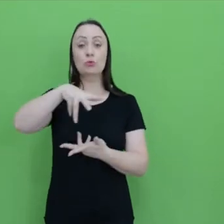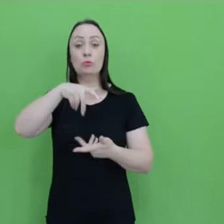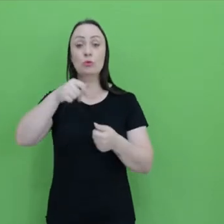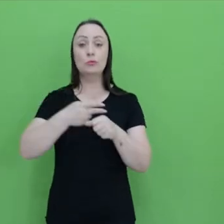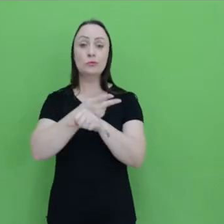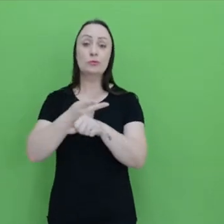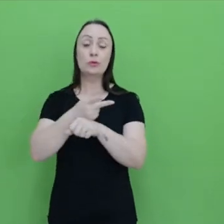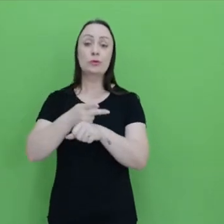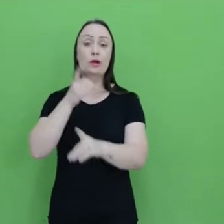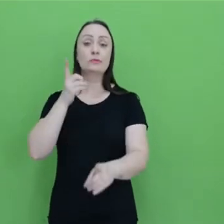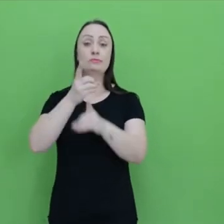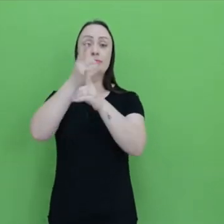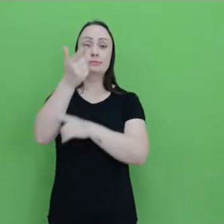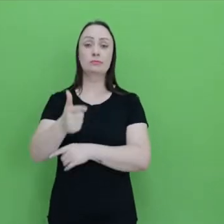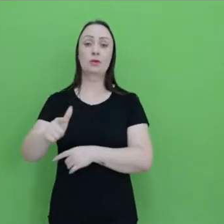do reencontro.